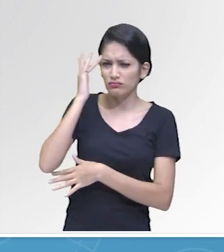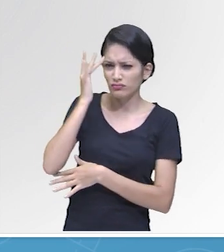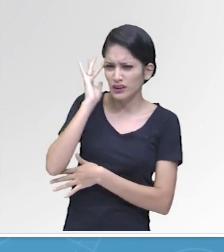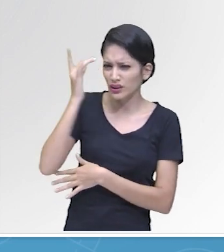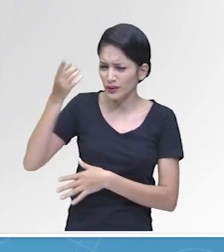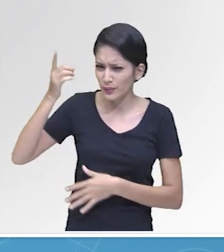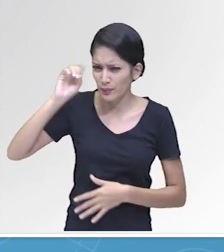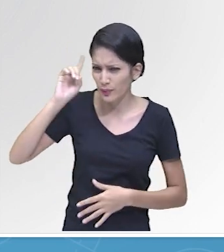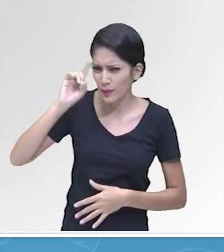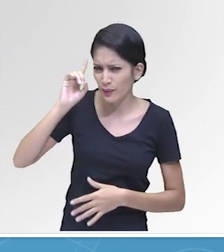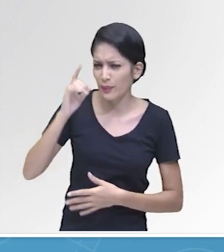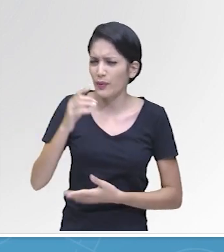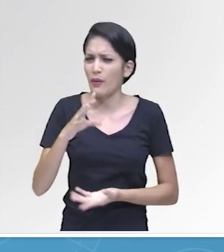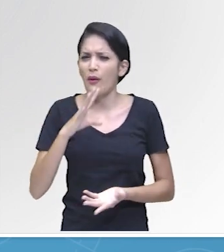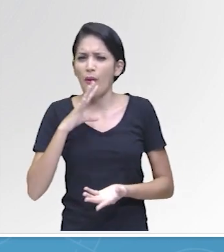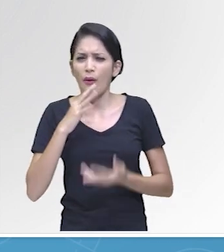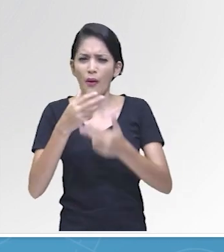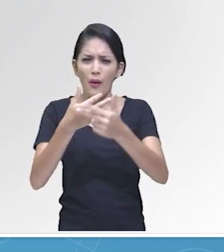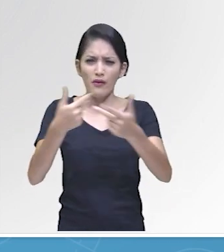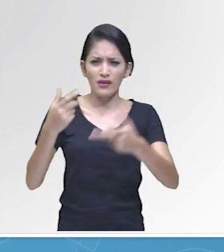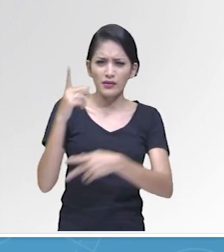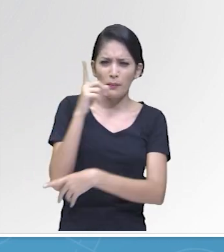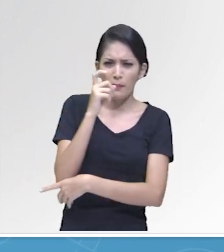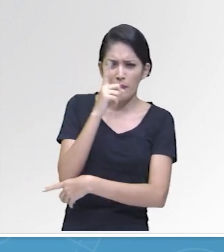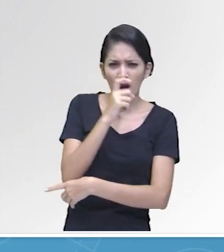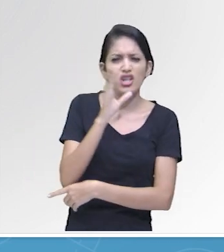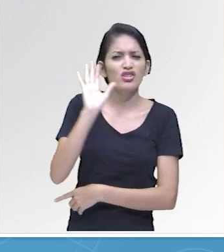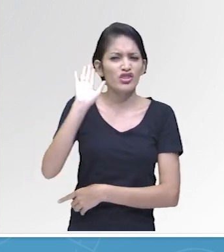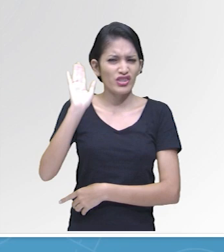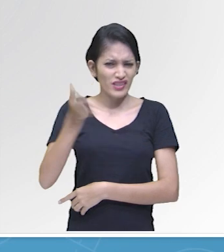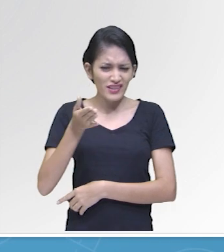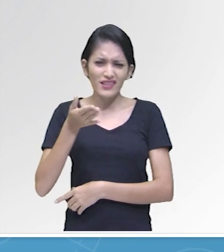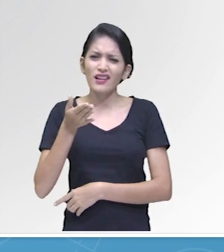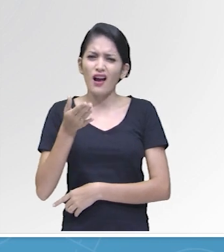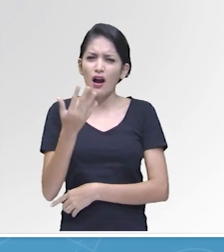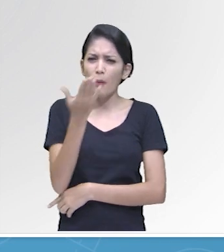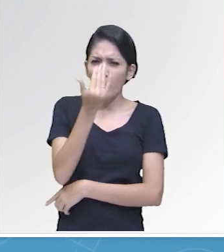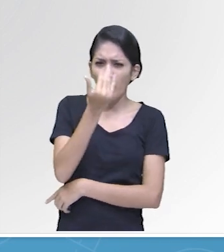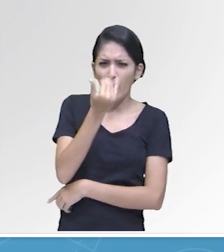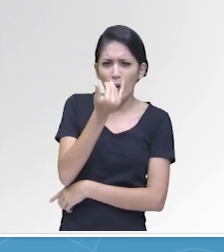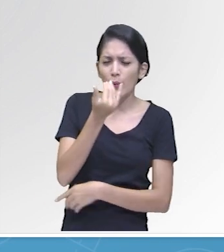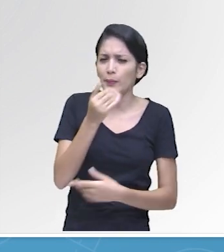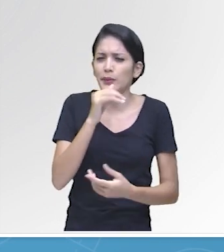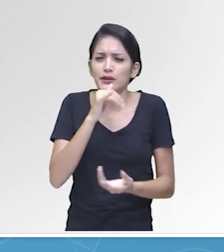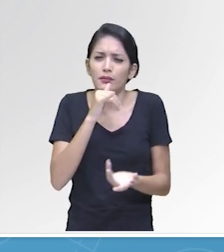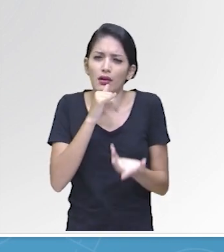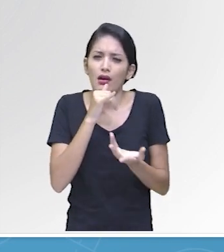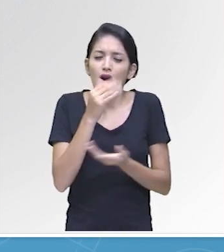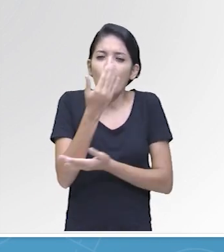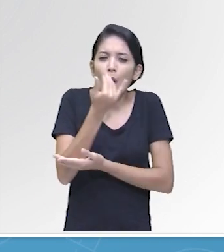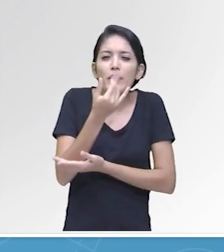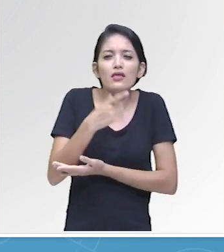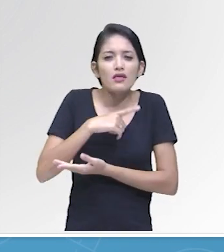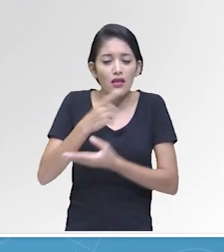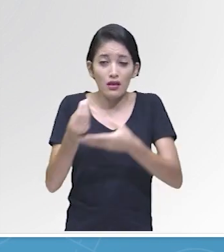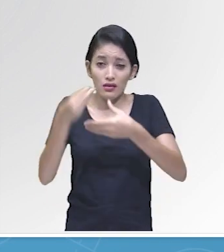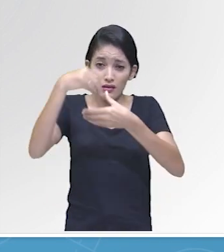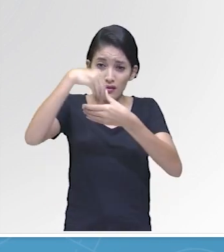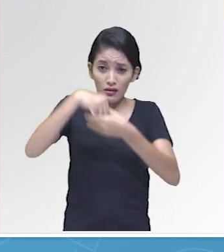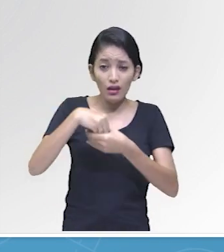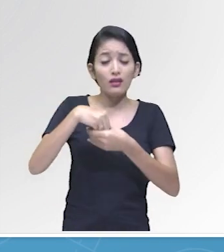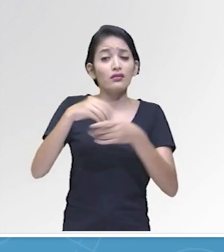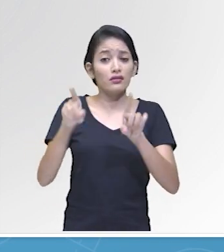dia, conhece as bactérias? Já observou? Você já comeu algum alimento que possa ter